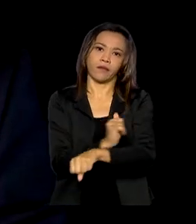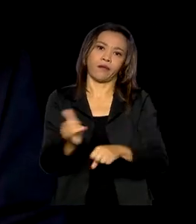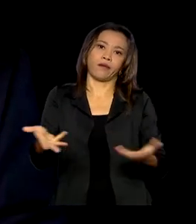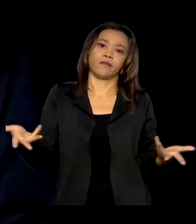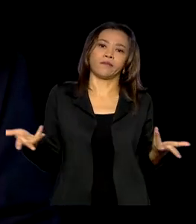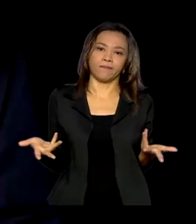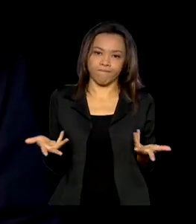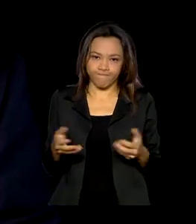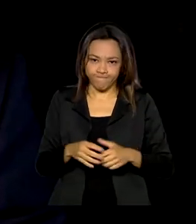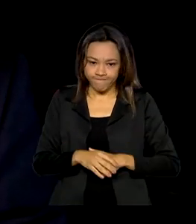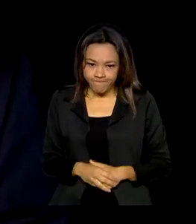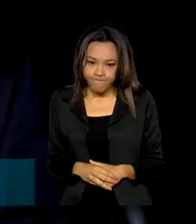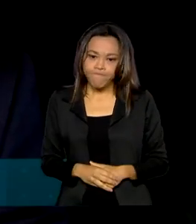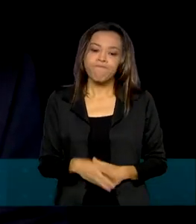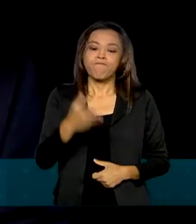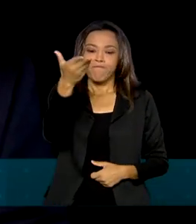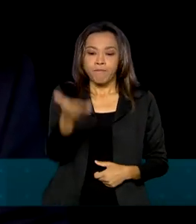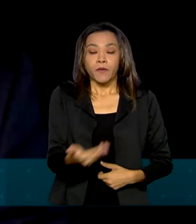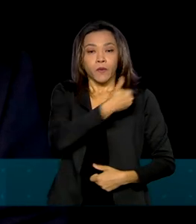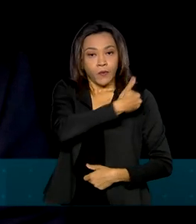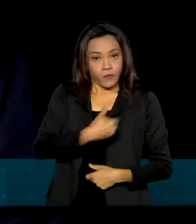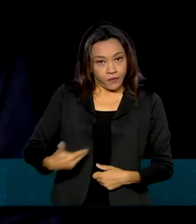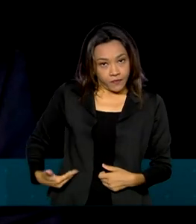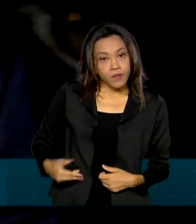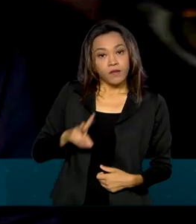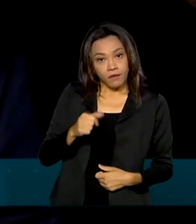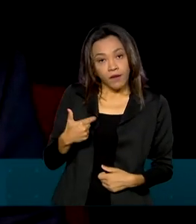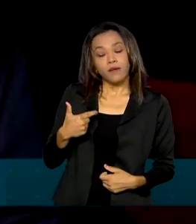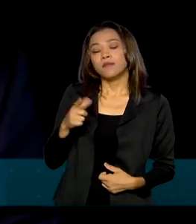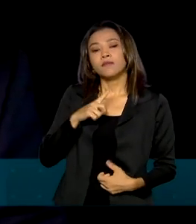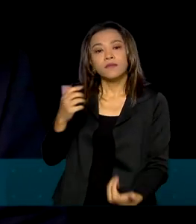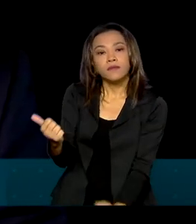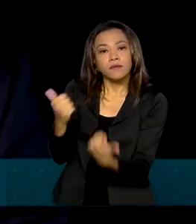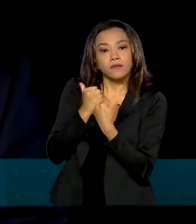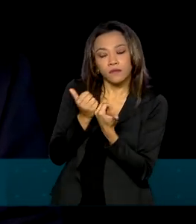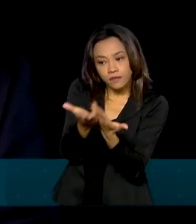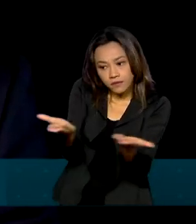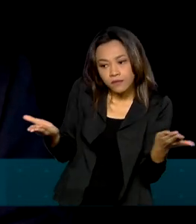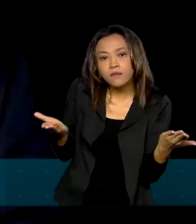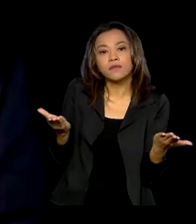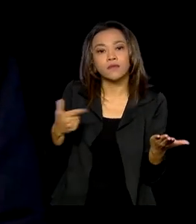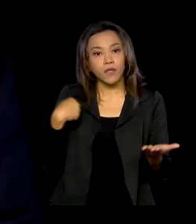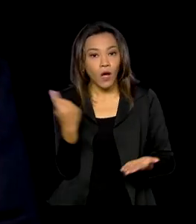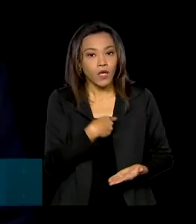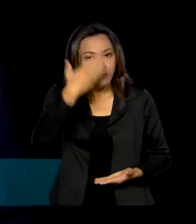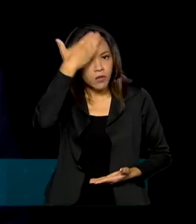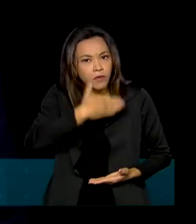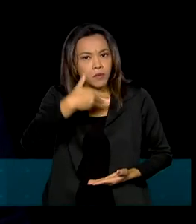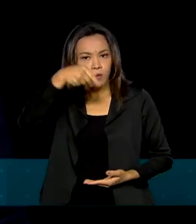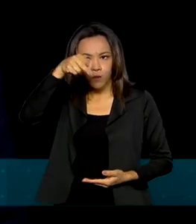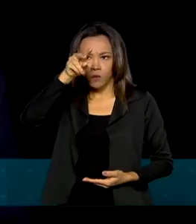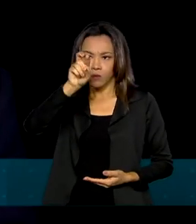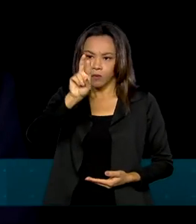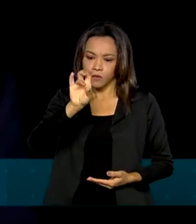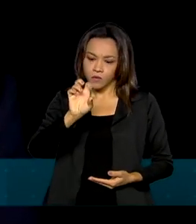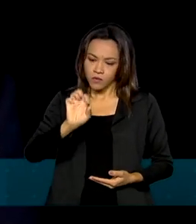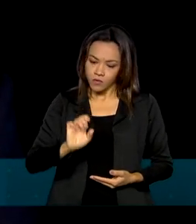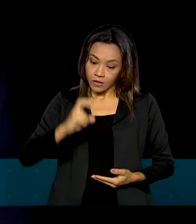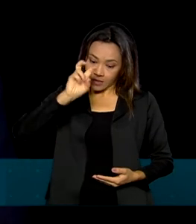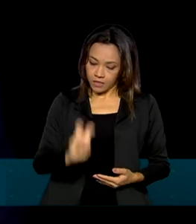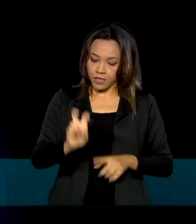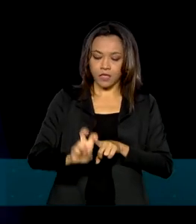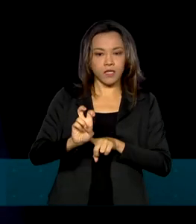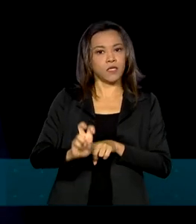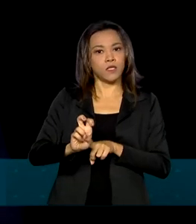O governo vai contar com a ajuda deles. A gente mostrou que nós hoje já somos o quinto país que mais estamos